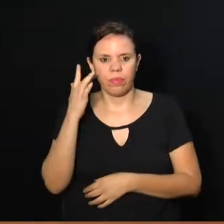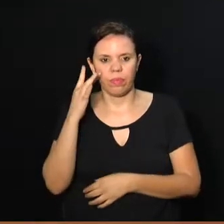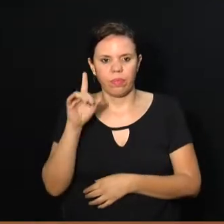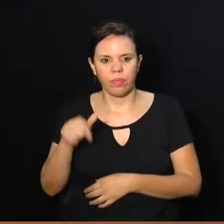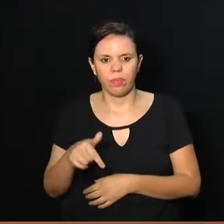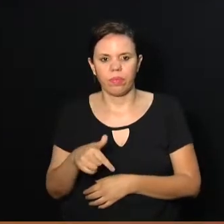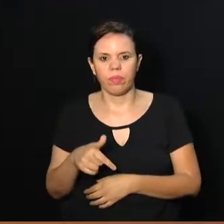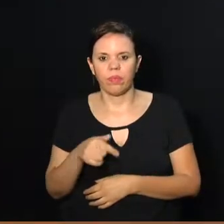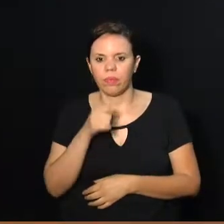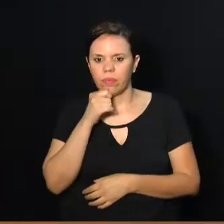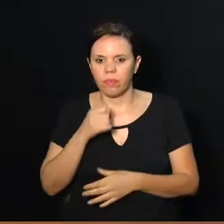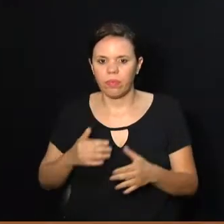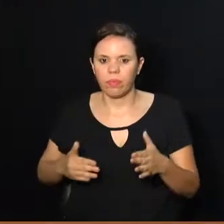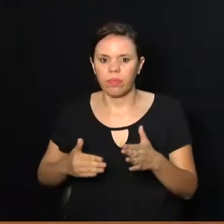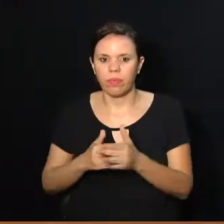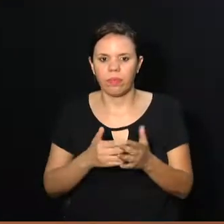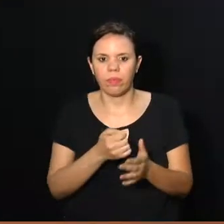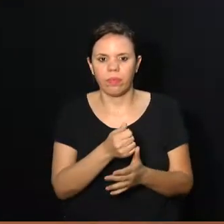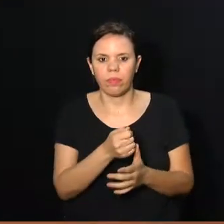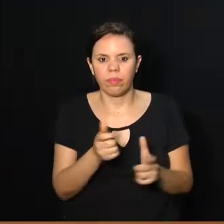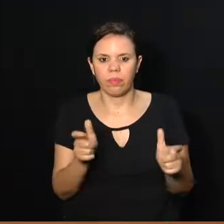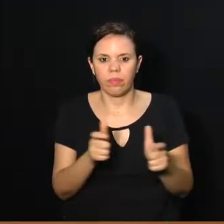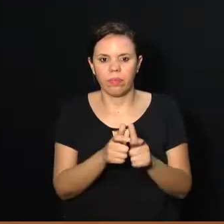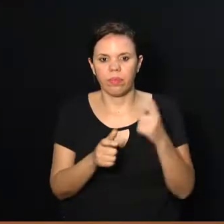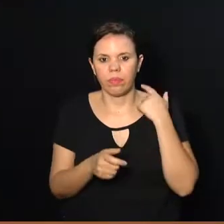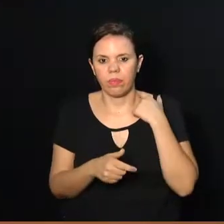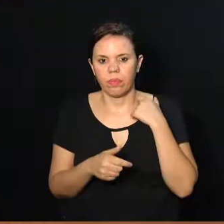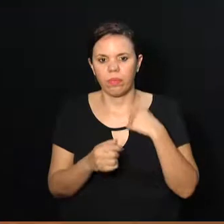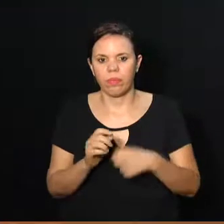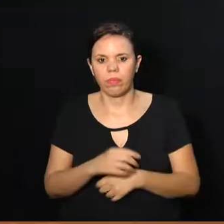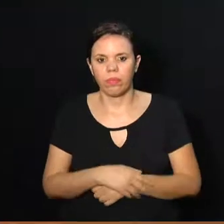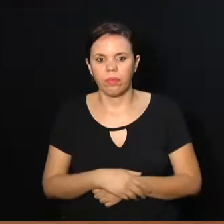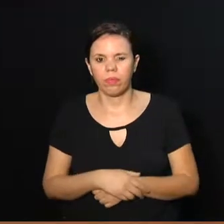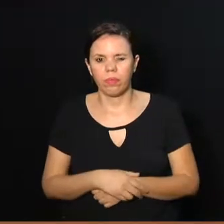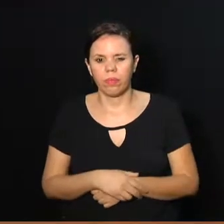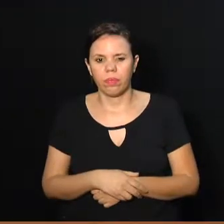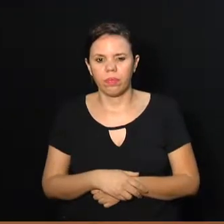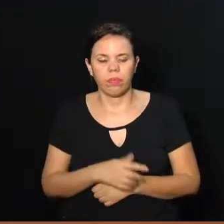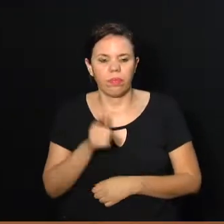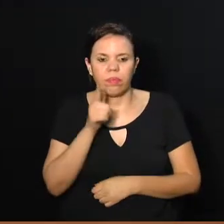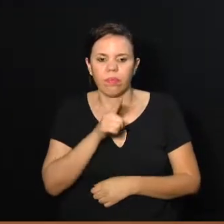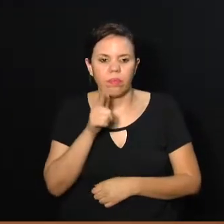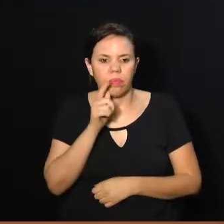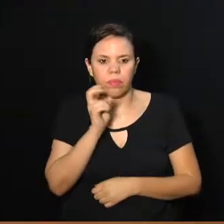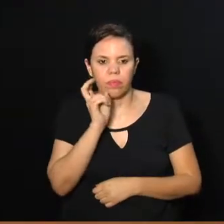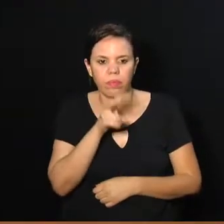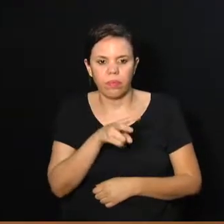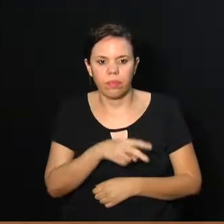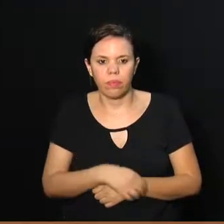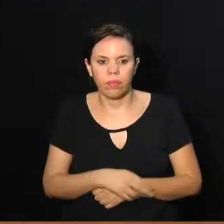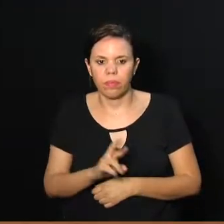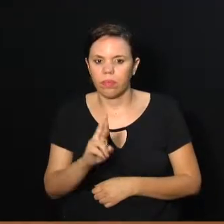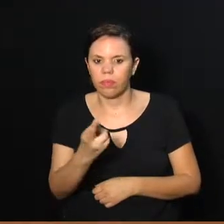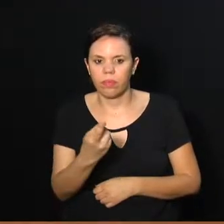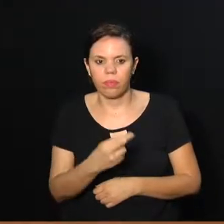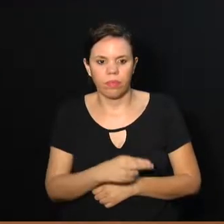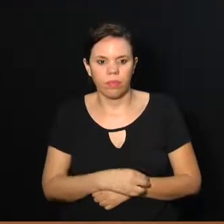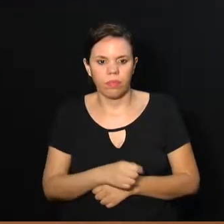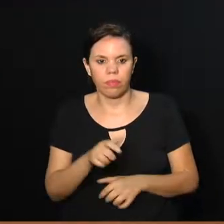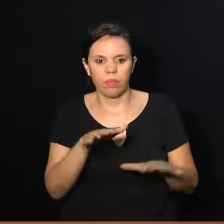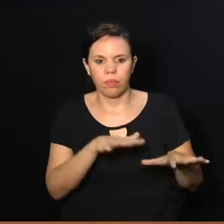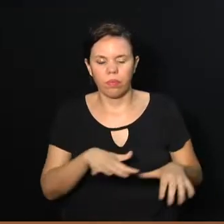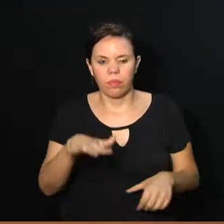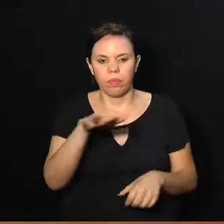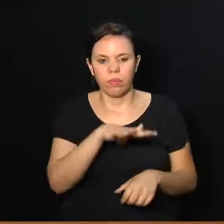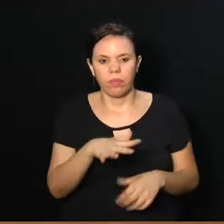muito restrito, muito pequeno, e mais do que isso, eu não consigo ver resultado no ambiente onde